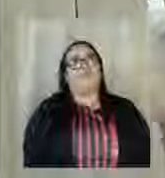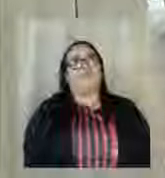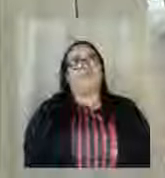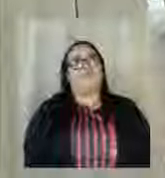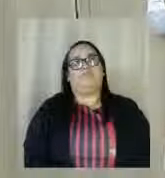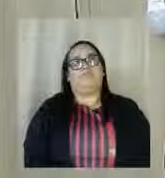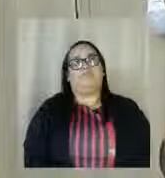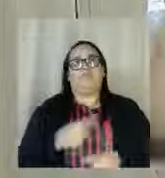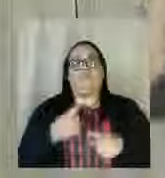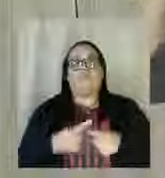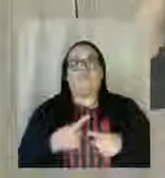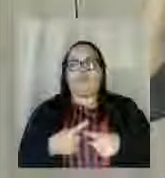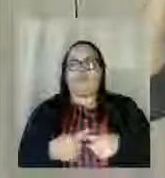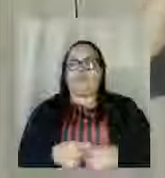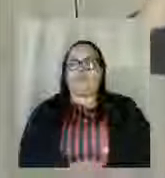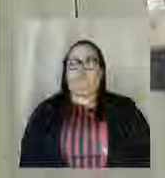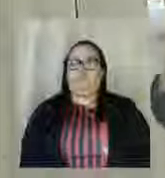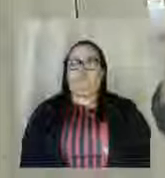Porque